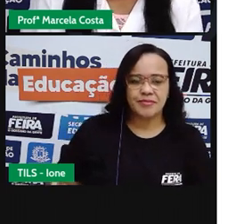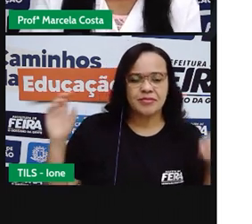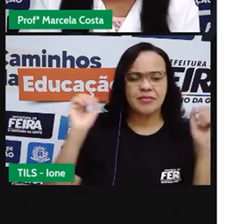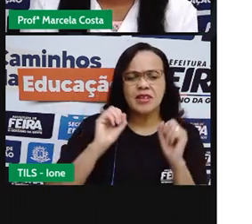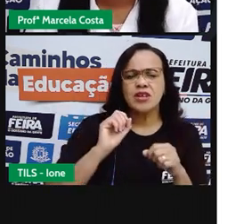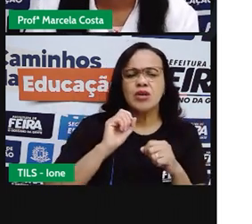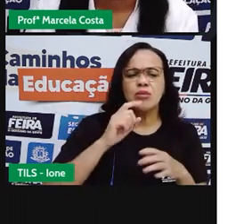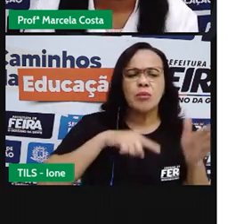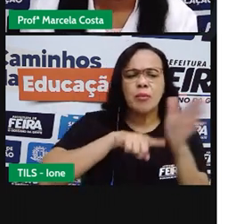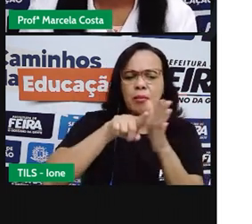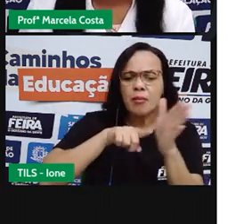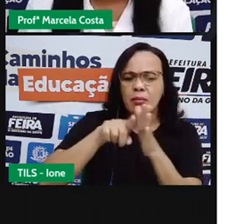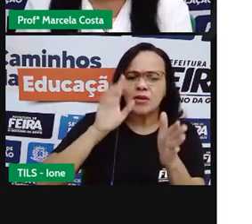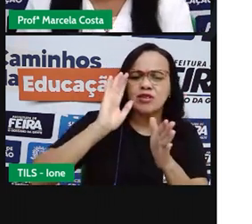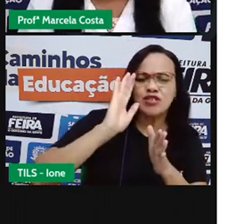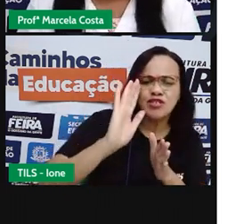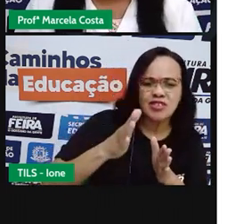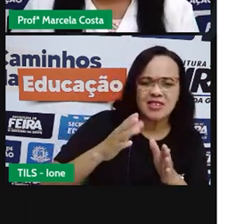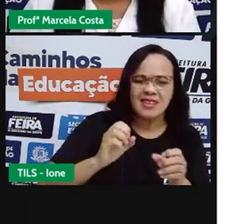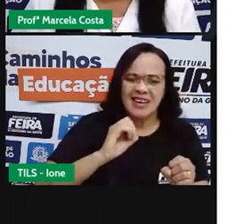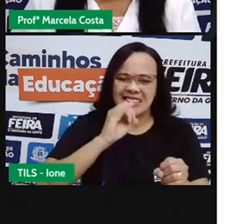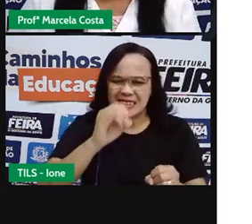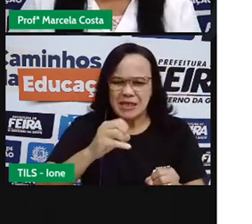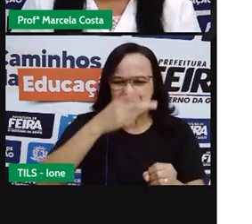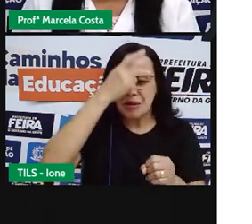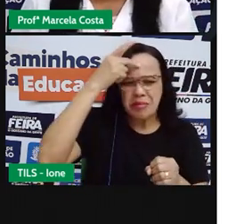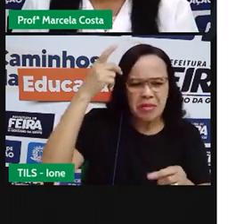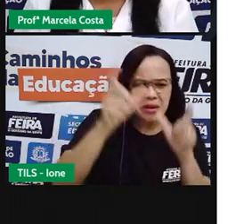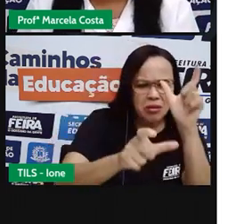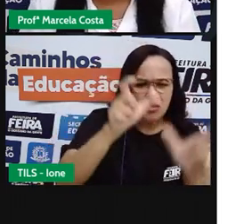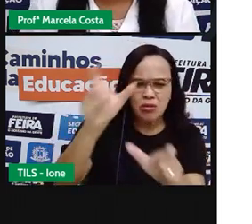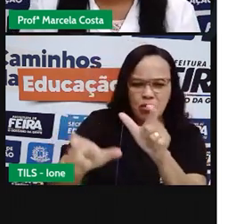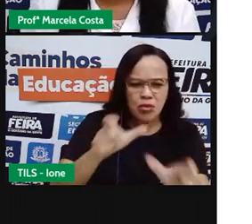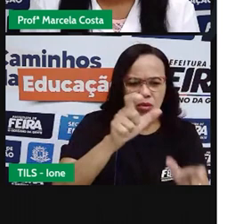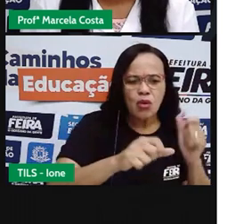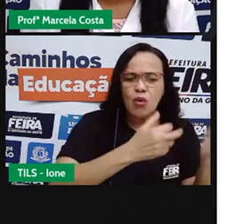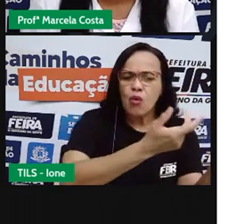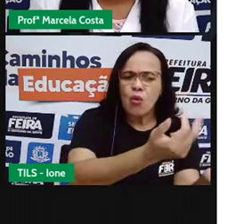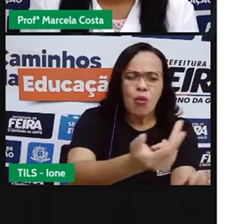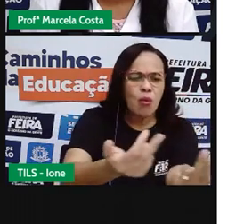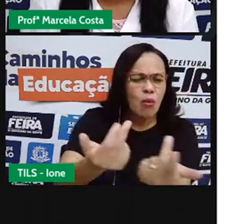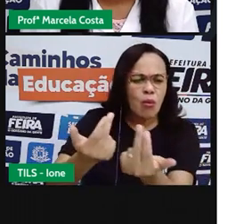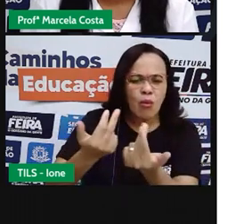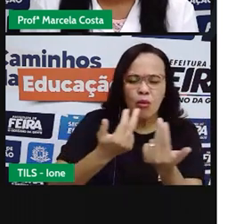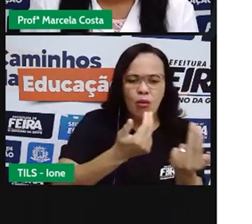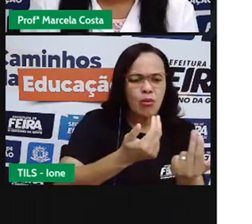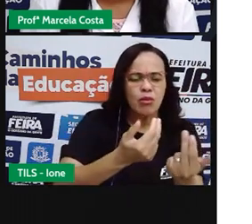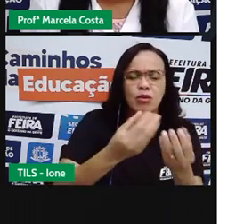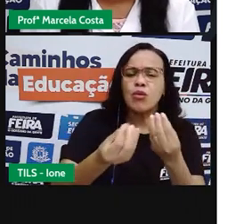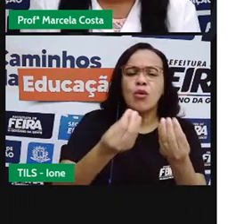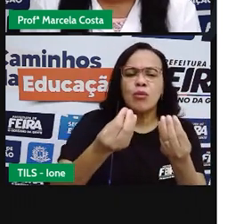Você já se perguntou como seria se todos fôssemos iguais?